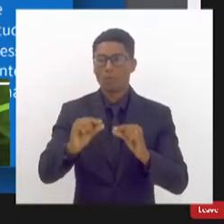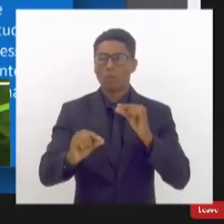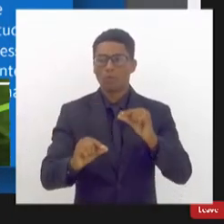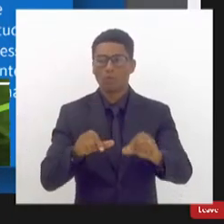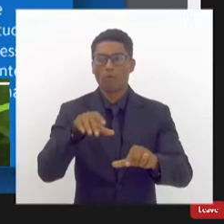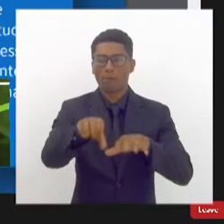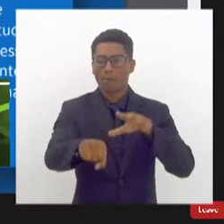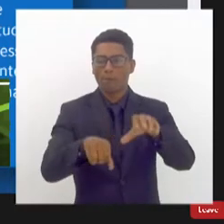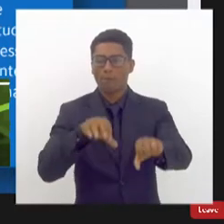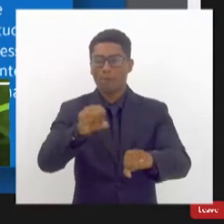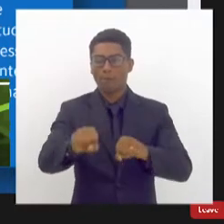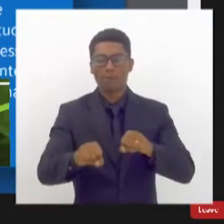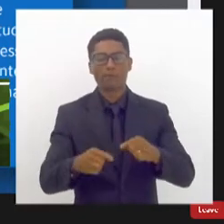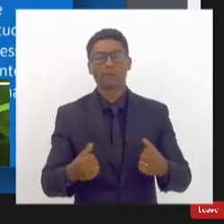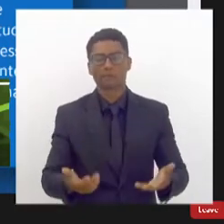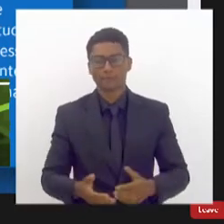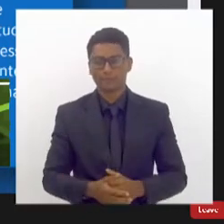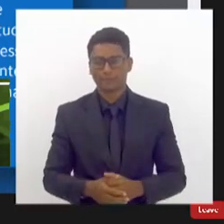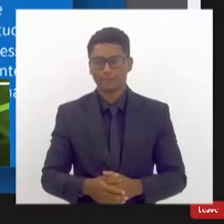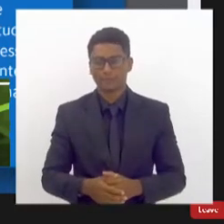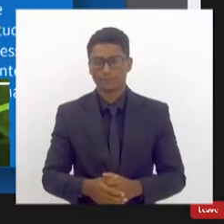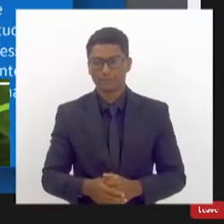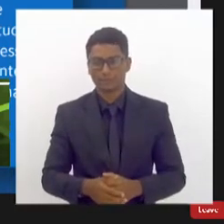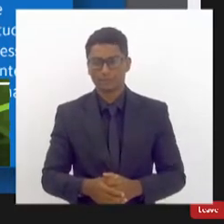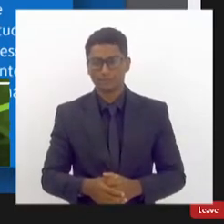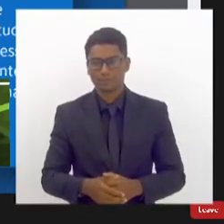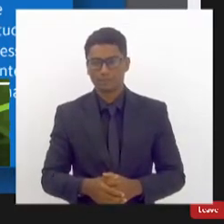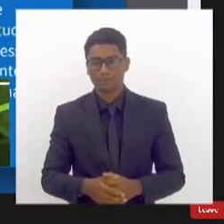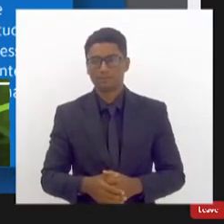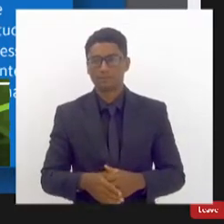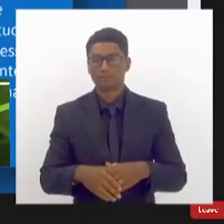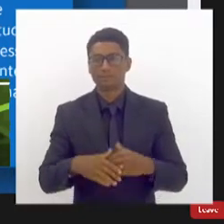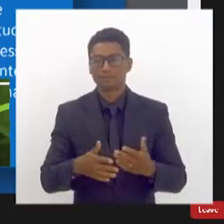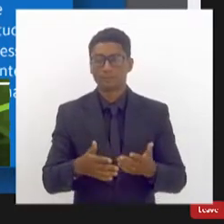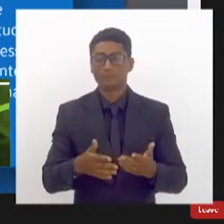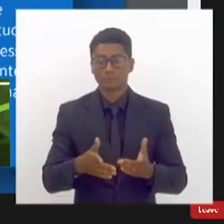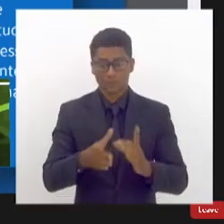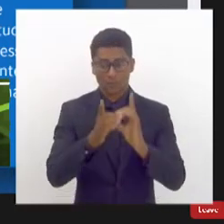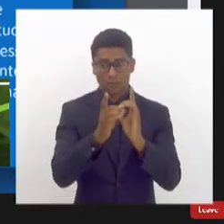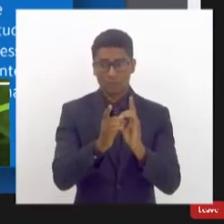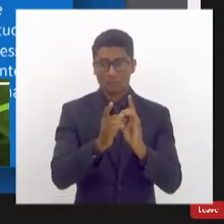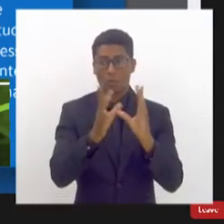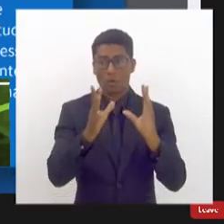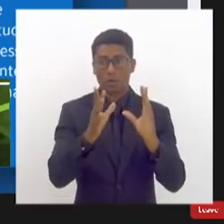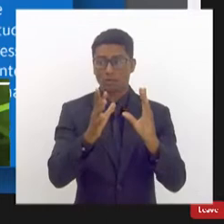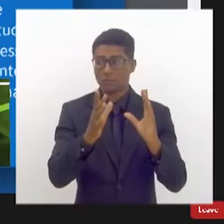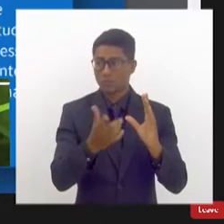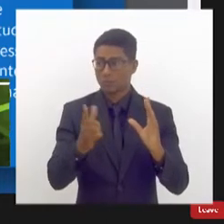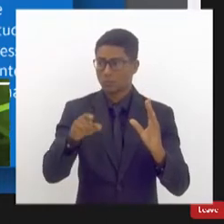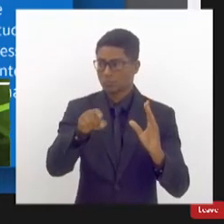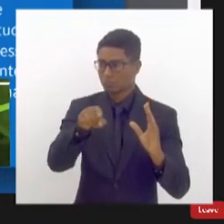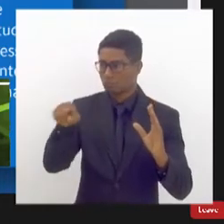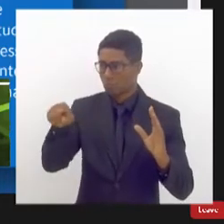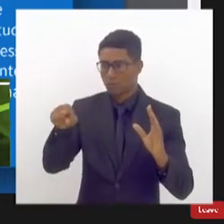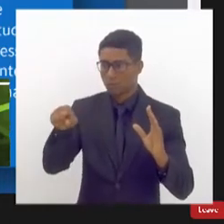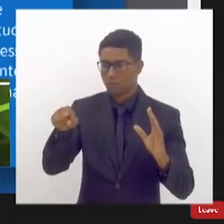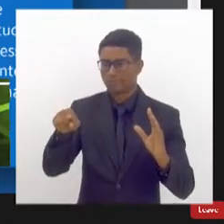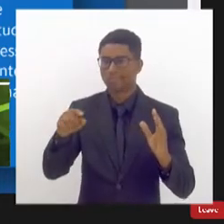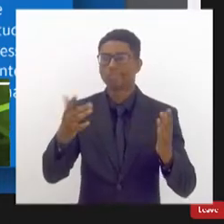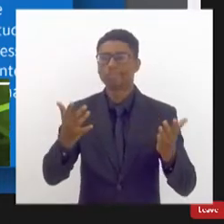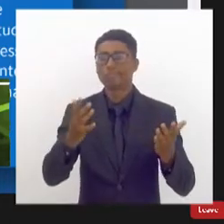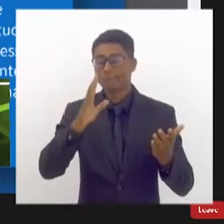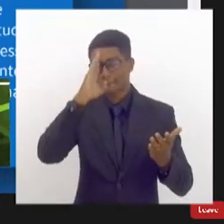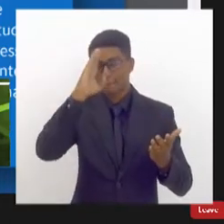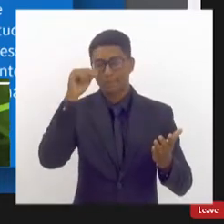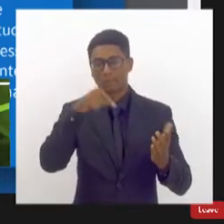processos voluntários e organizados. Na sua competição com outros regimes, a gestante maior da democracia é a de ser o